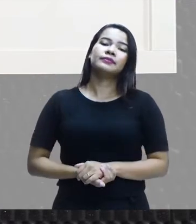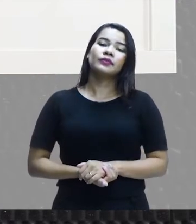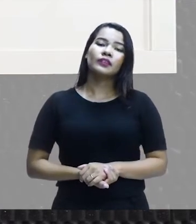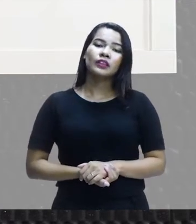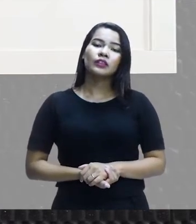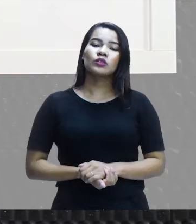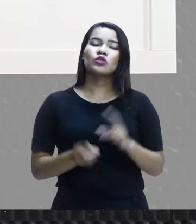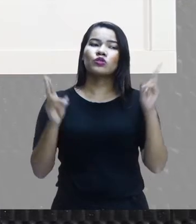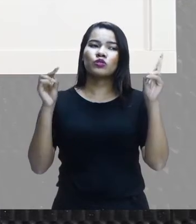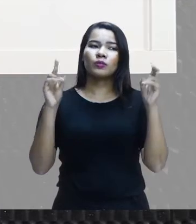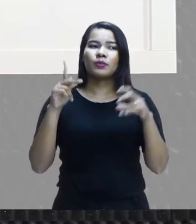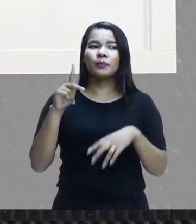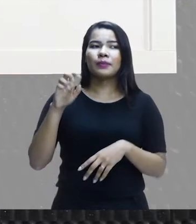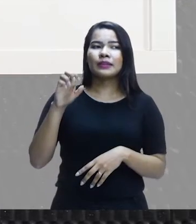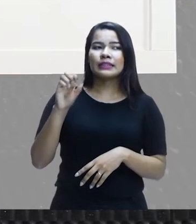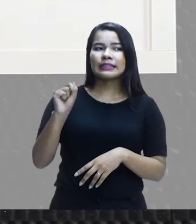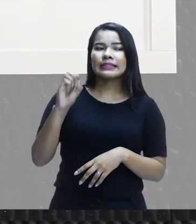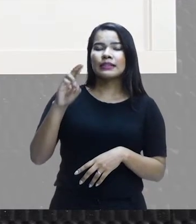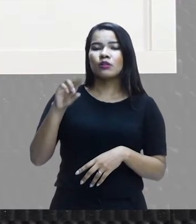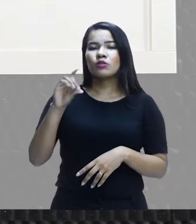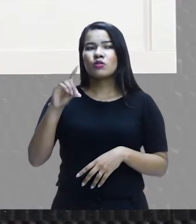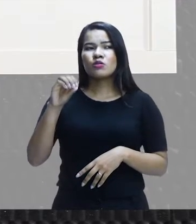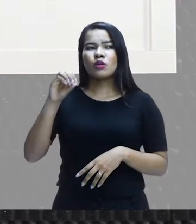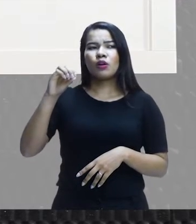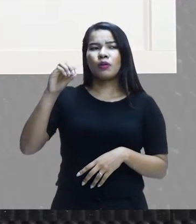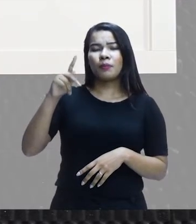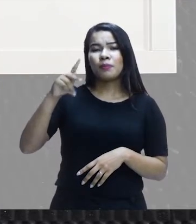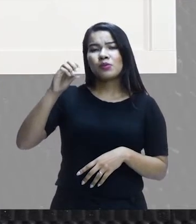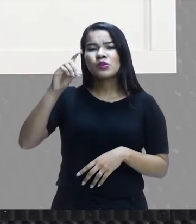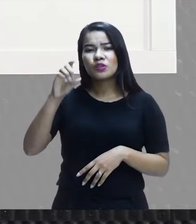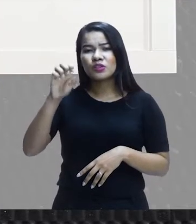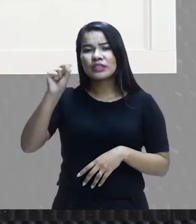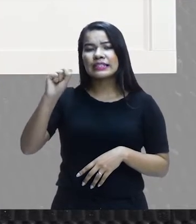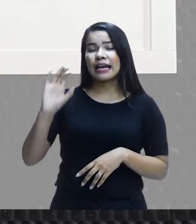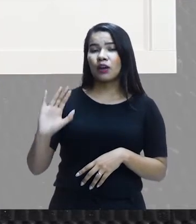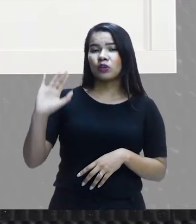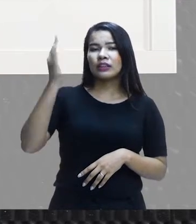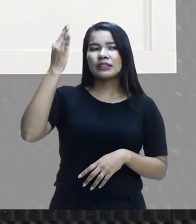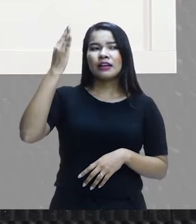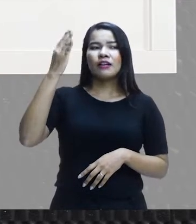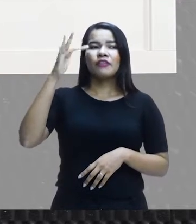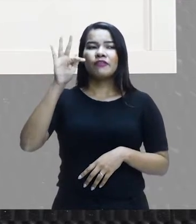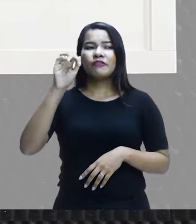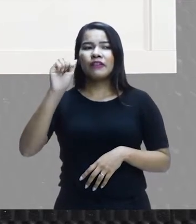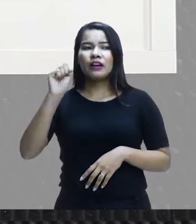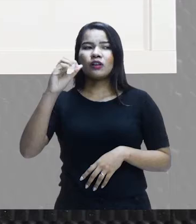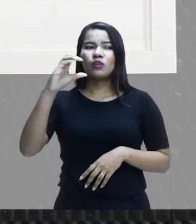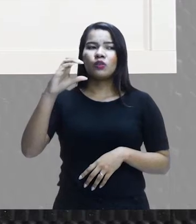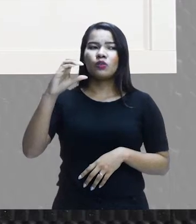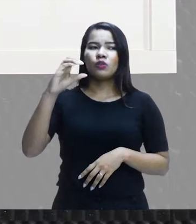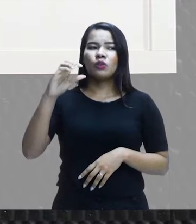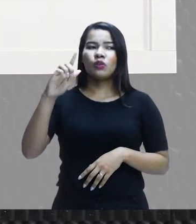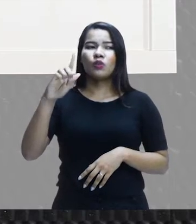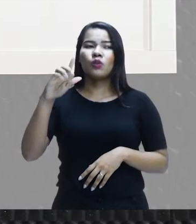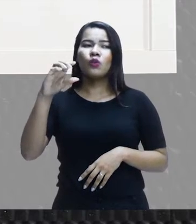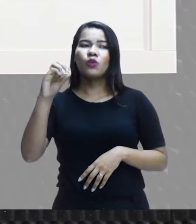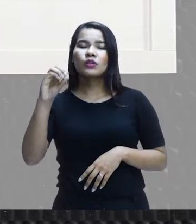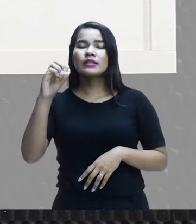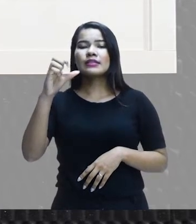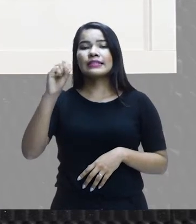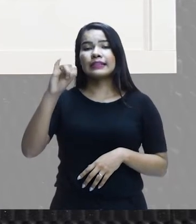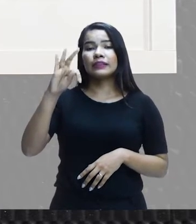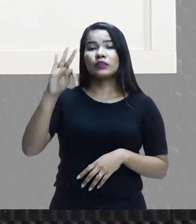dos pseudópodes, eles realizam fagocitose. Então, por isso que a gente coloca sempre que o pseudópode ele não